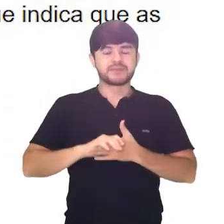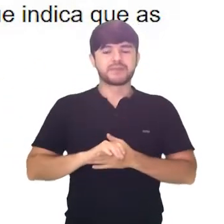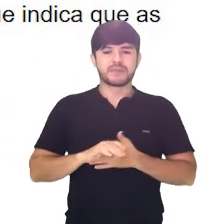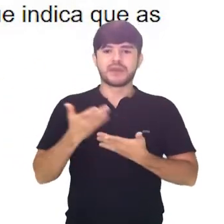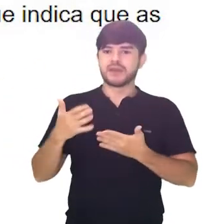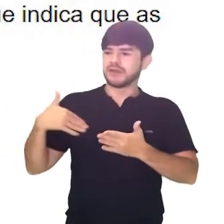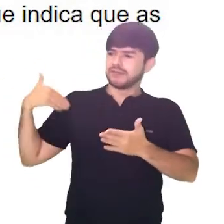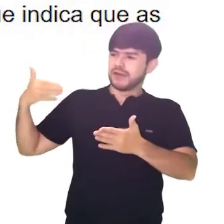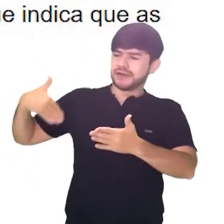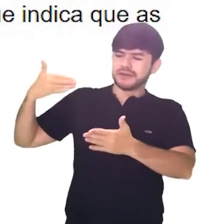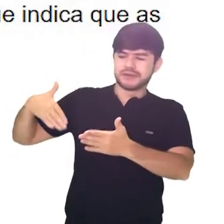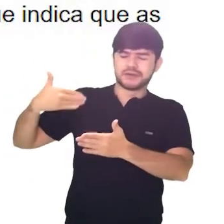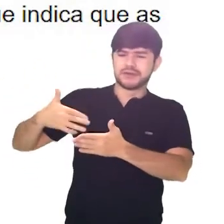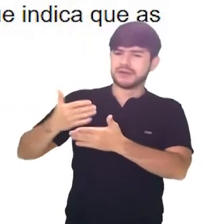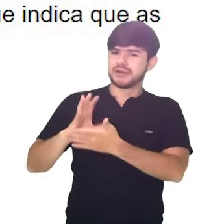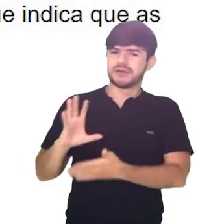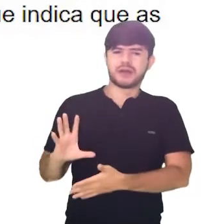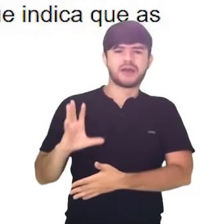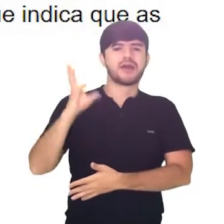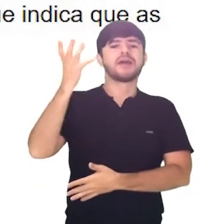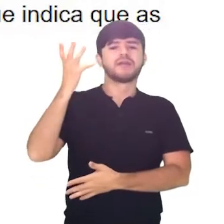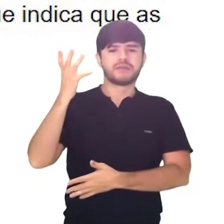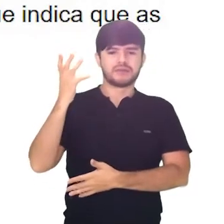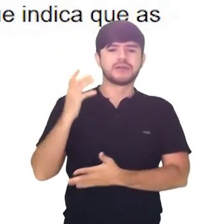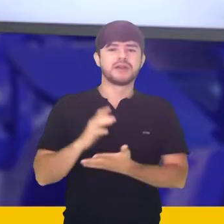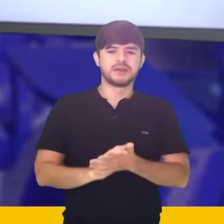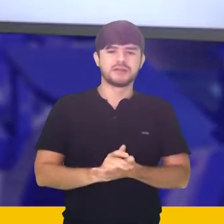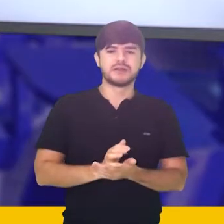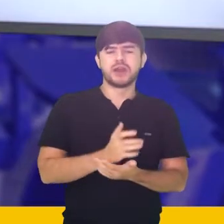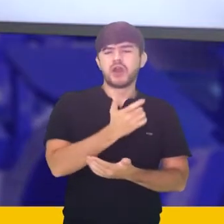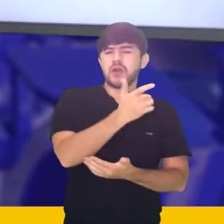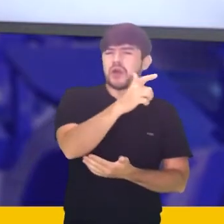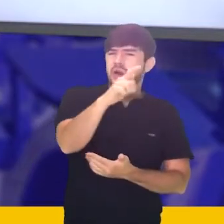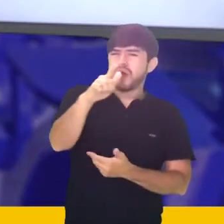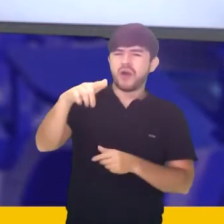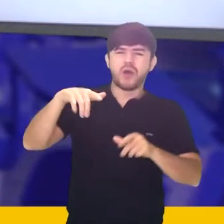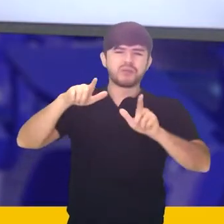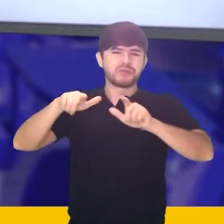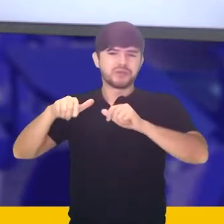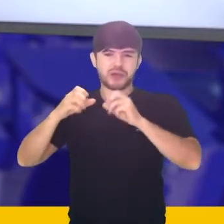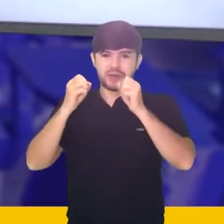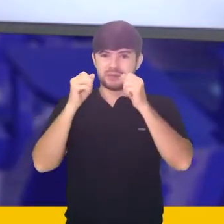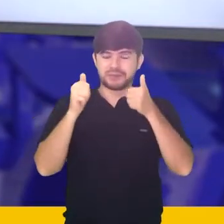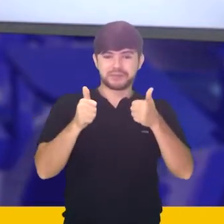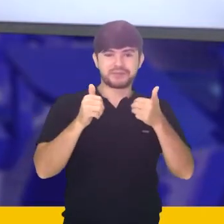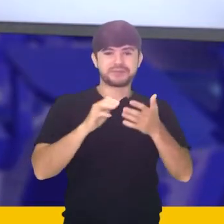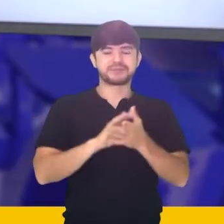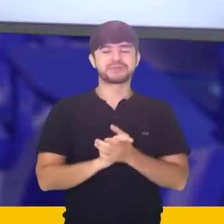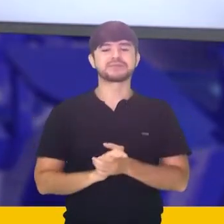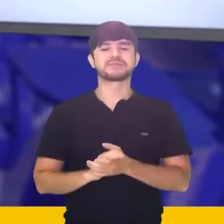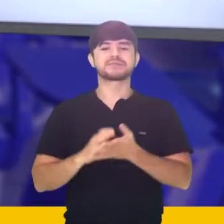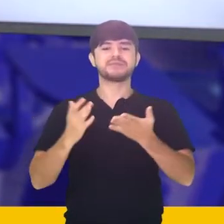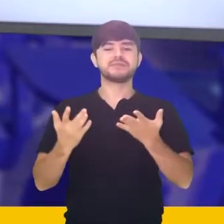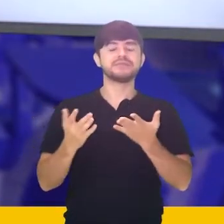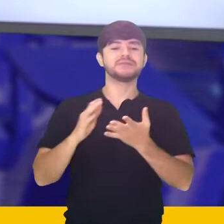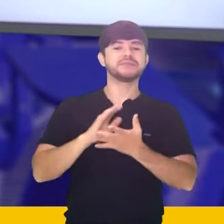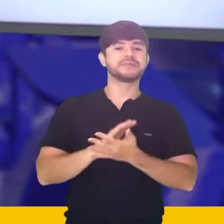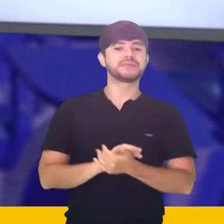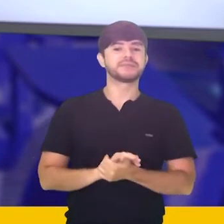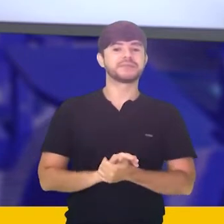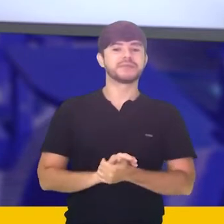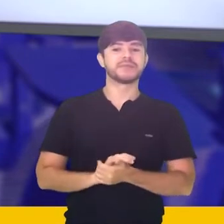algo recorrente, isso acontece muito em outros lugares também, beleza? Aqui a